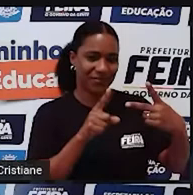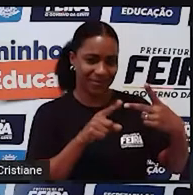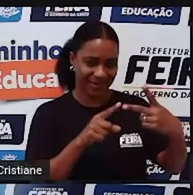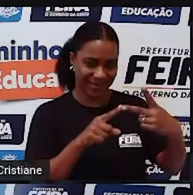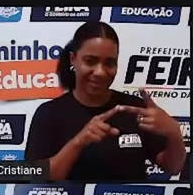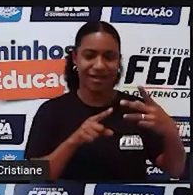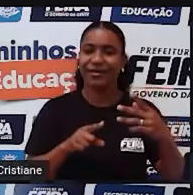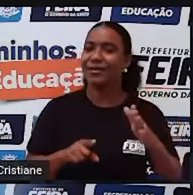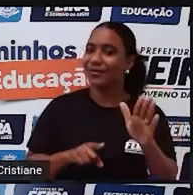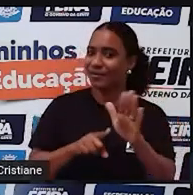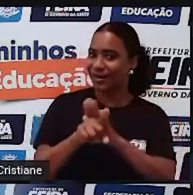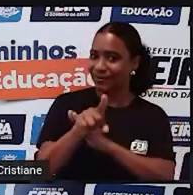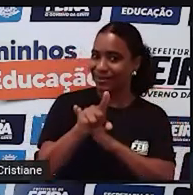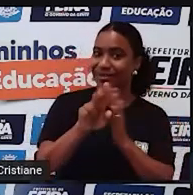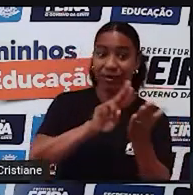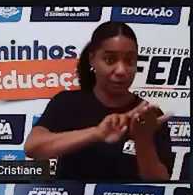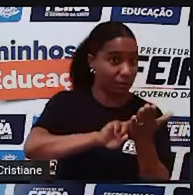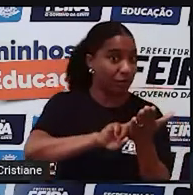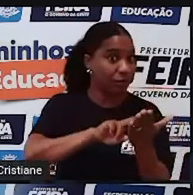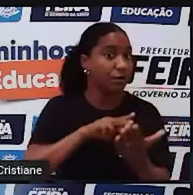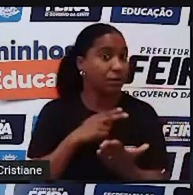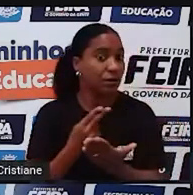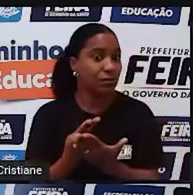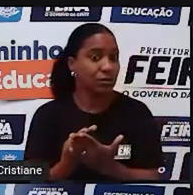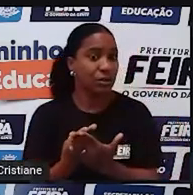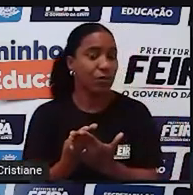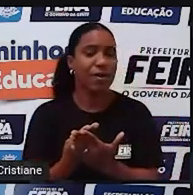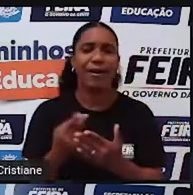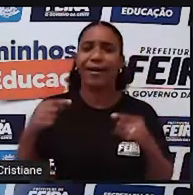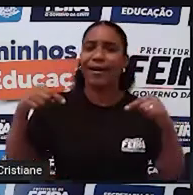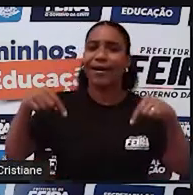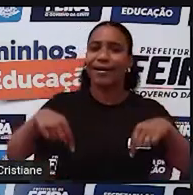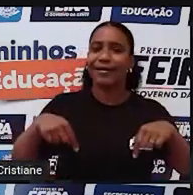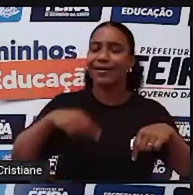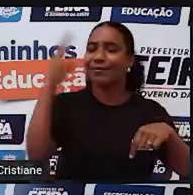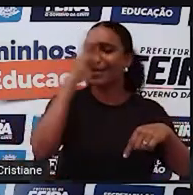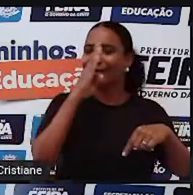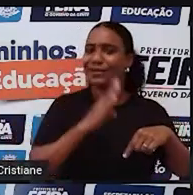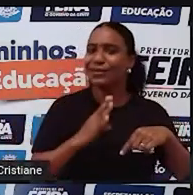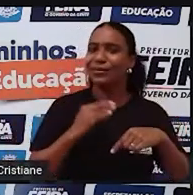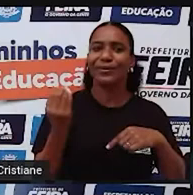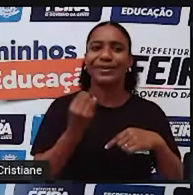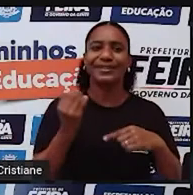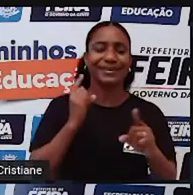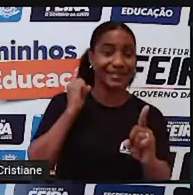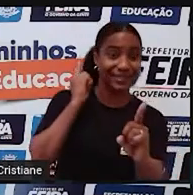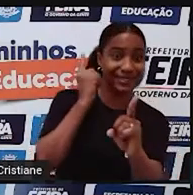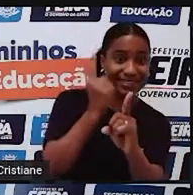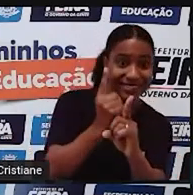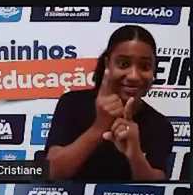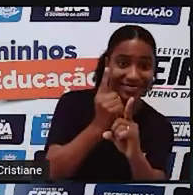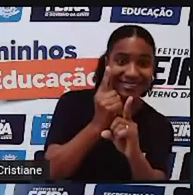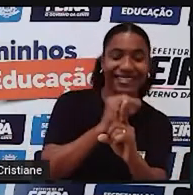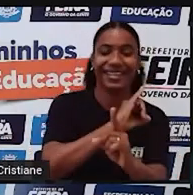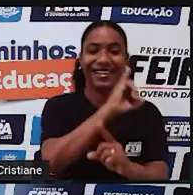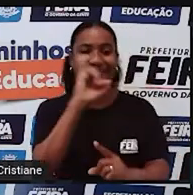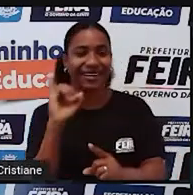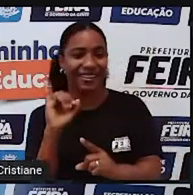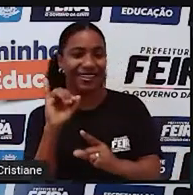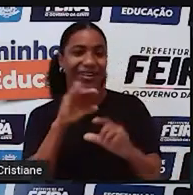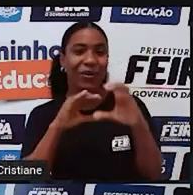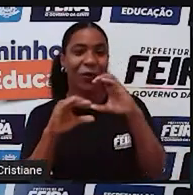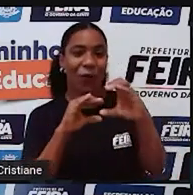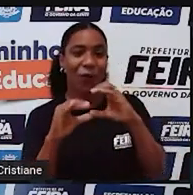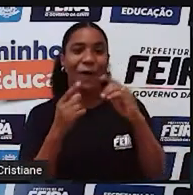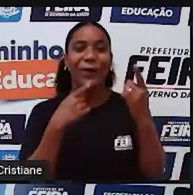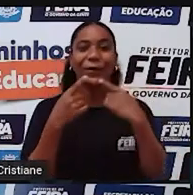your country? Então, quais os cumprimentos são típicos aqui em nosso país? Então, let's go! Vamos ampliar os